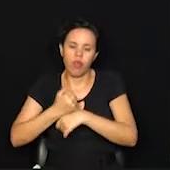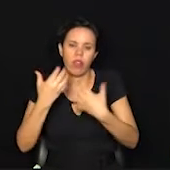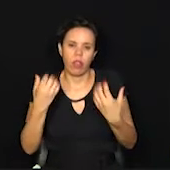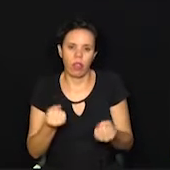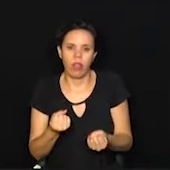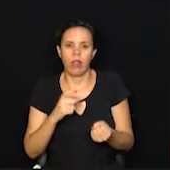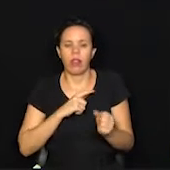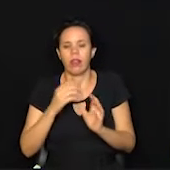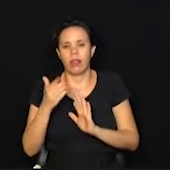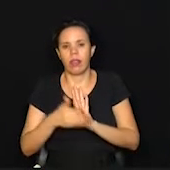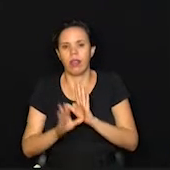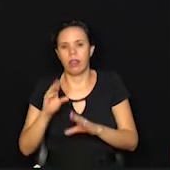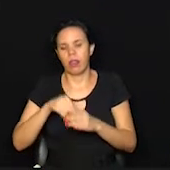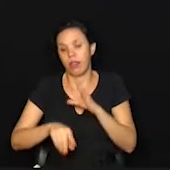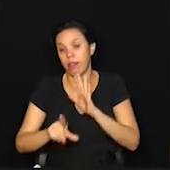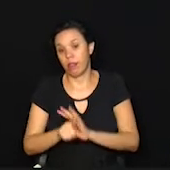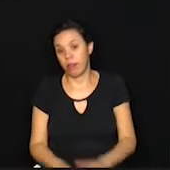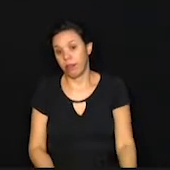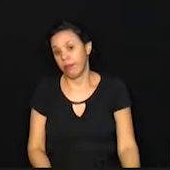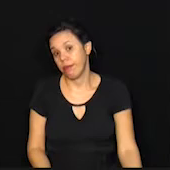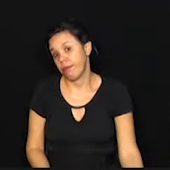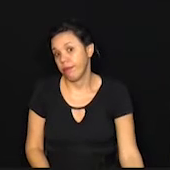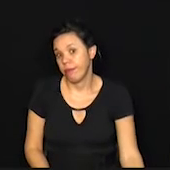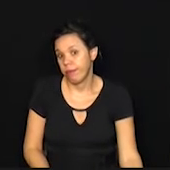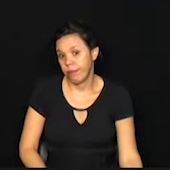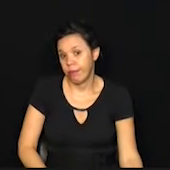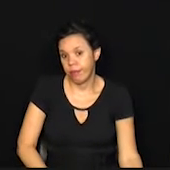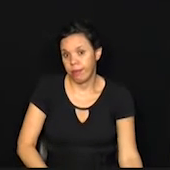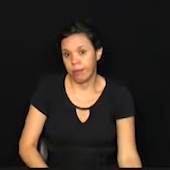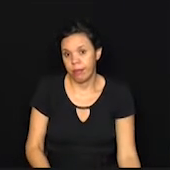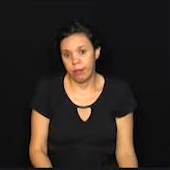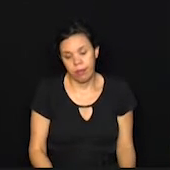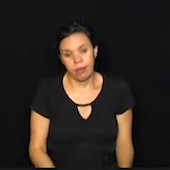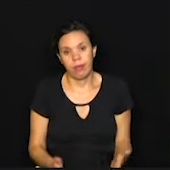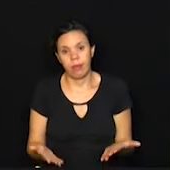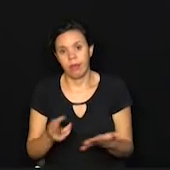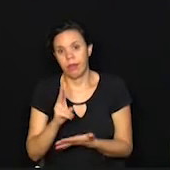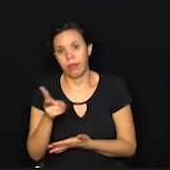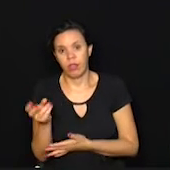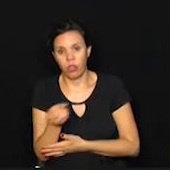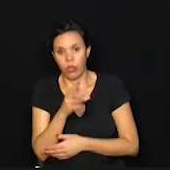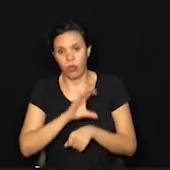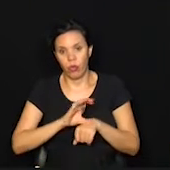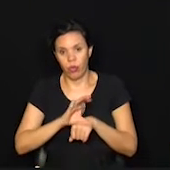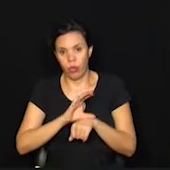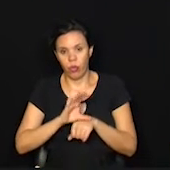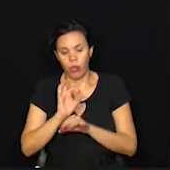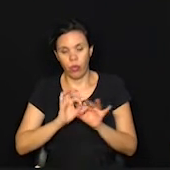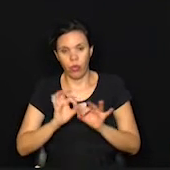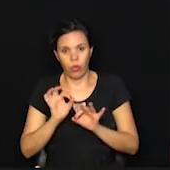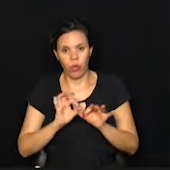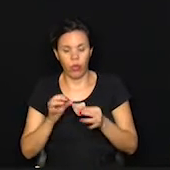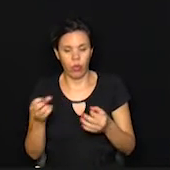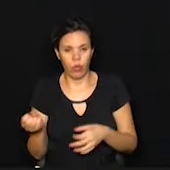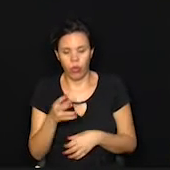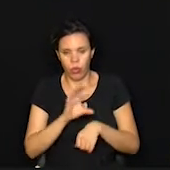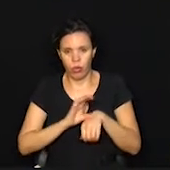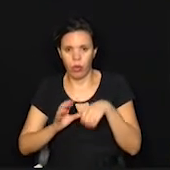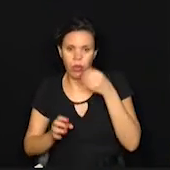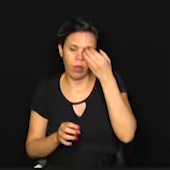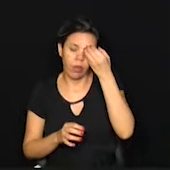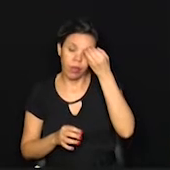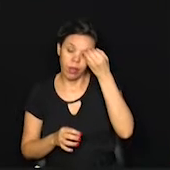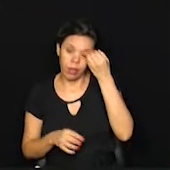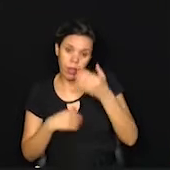é aparência de legalidade então que eles fizeram promulgaram uma nova constituição e essa nova constituição